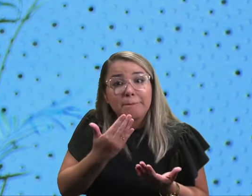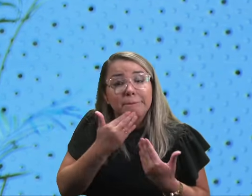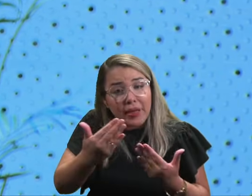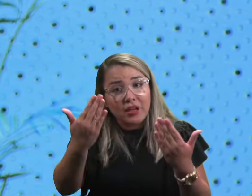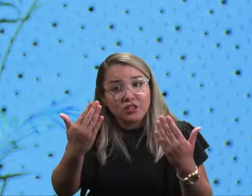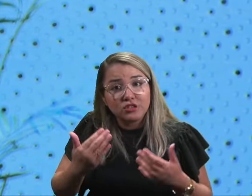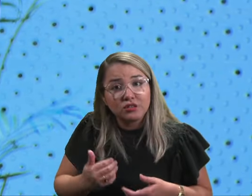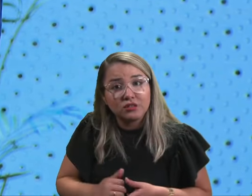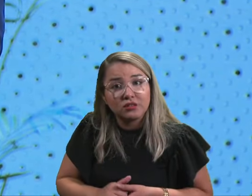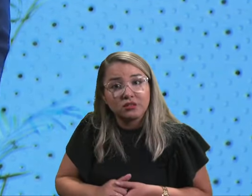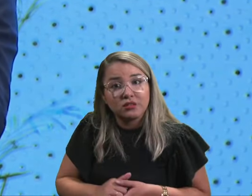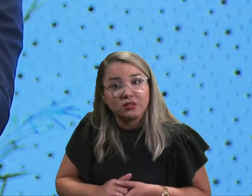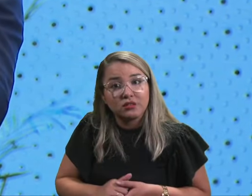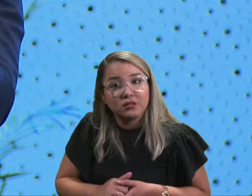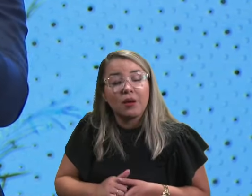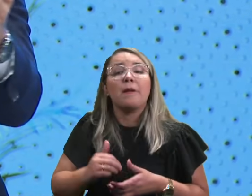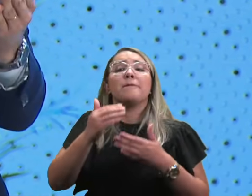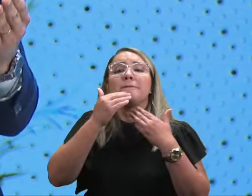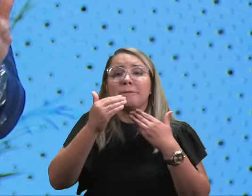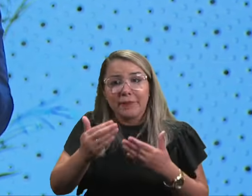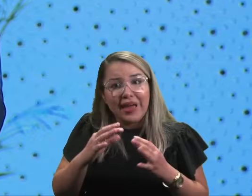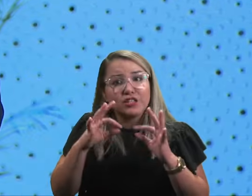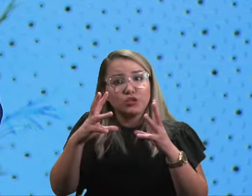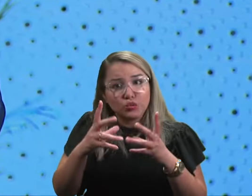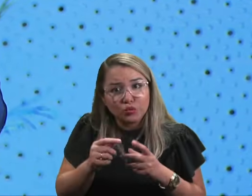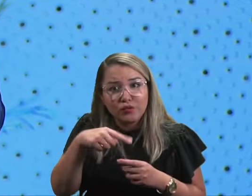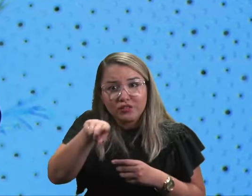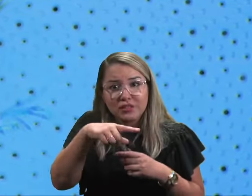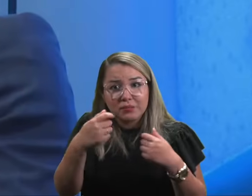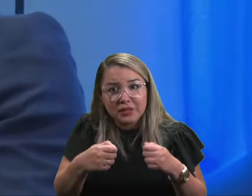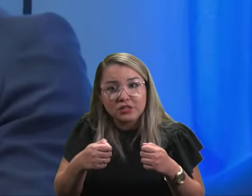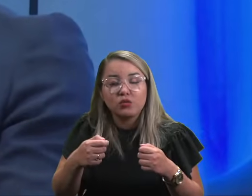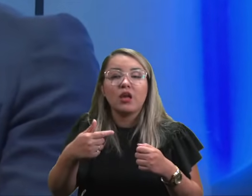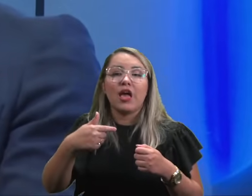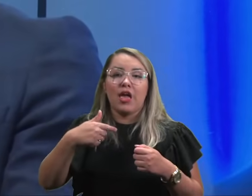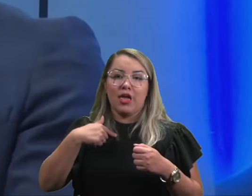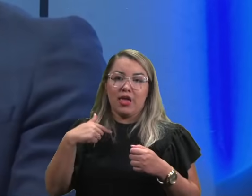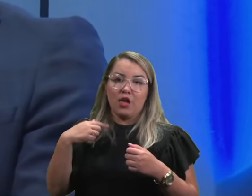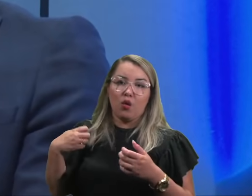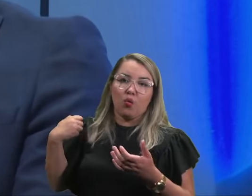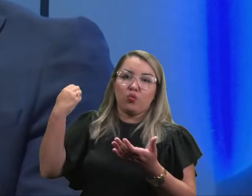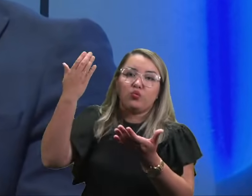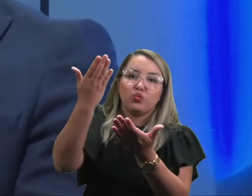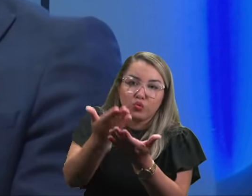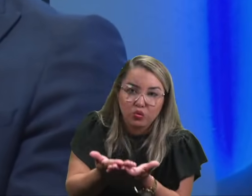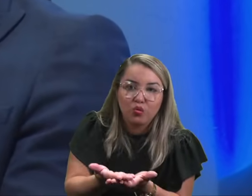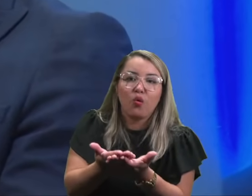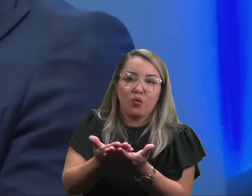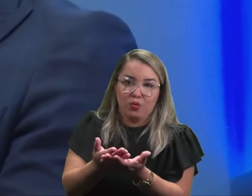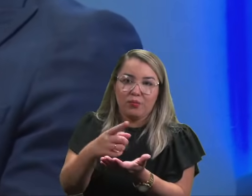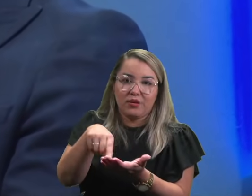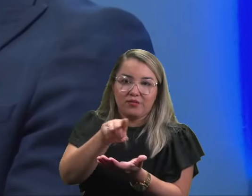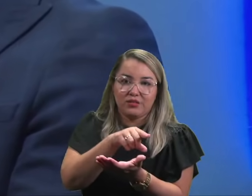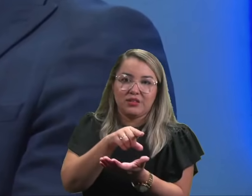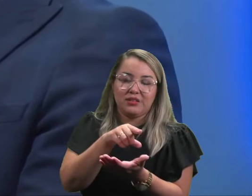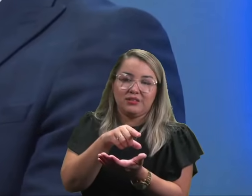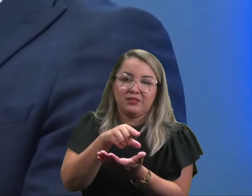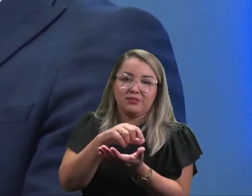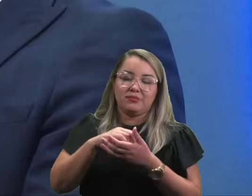Peçam, peçam tudo o que vocês precisam e eu darei a vocês.